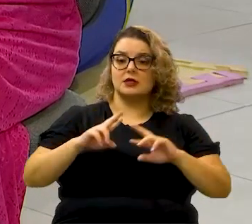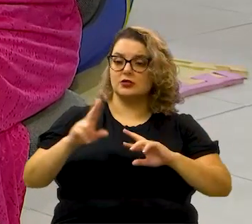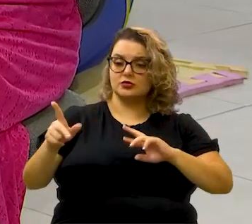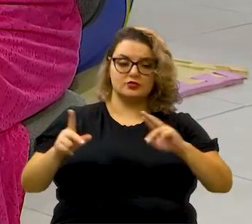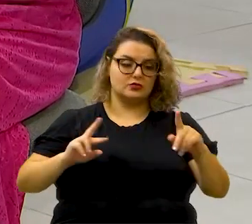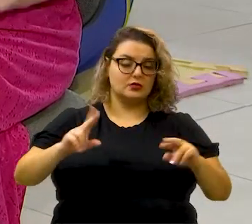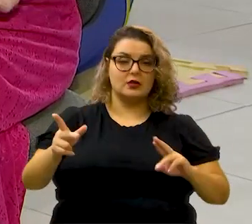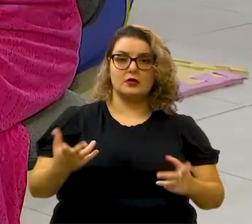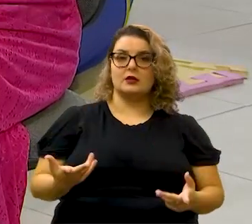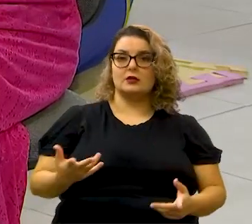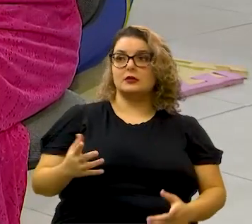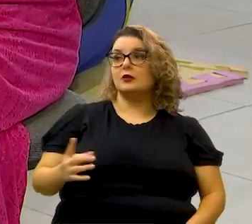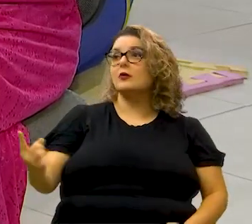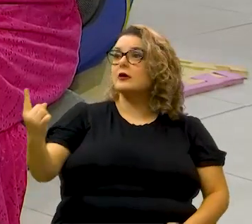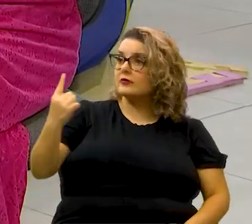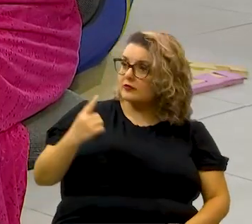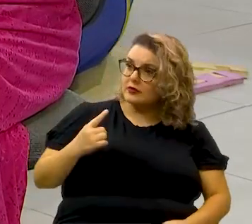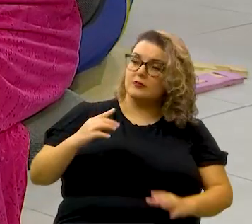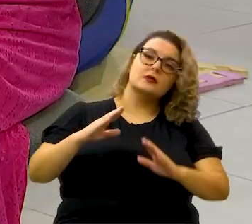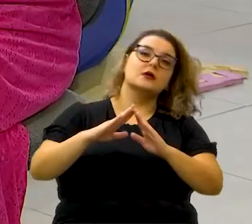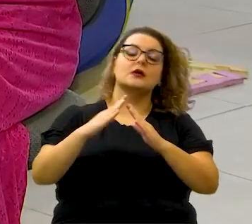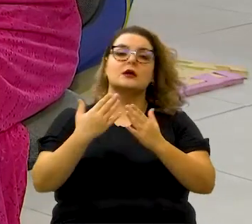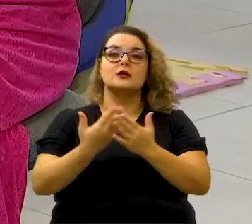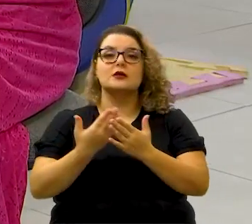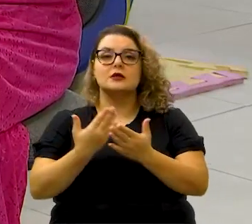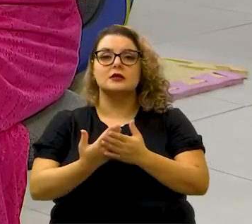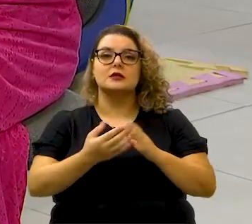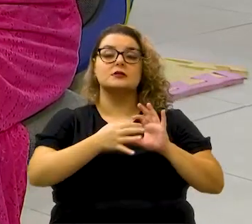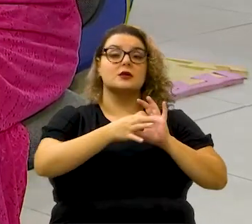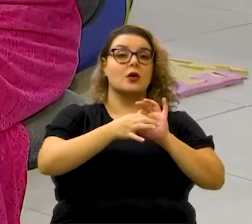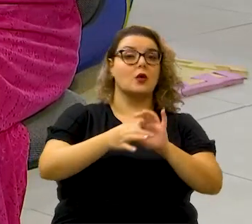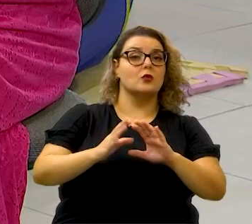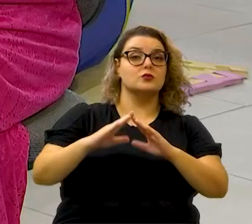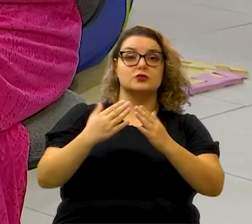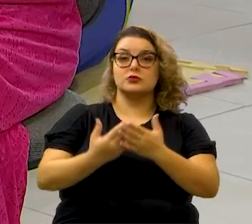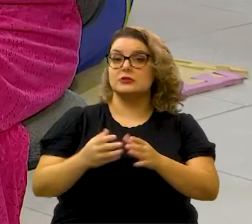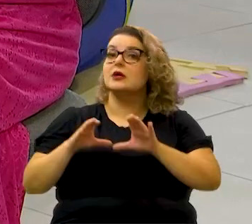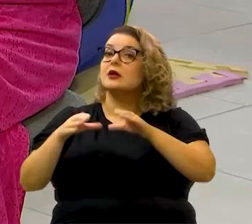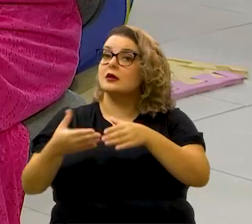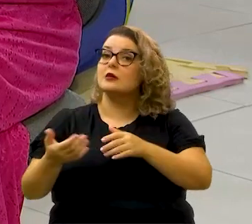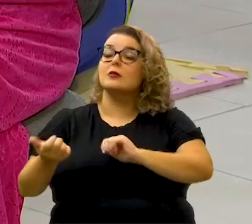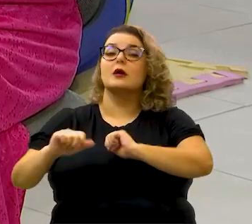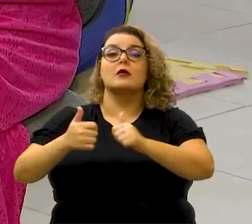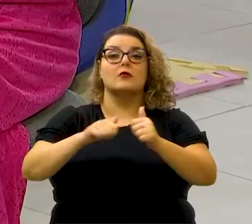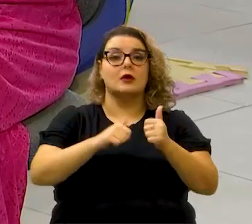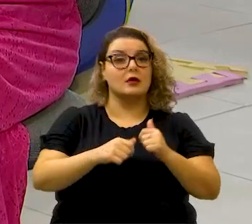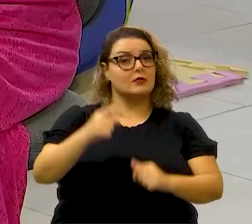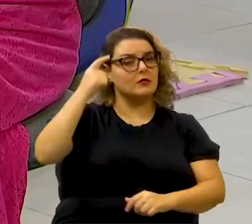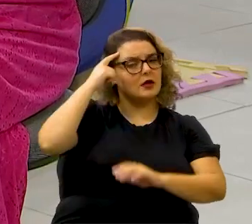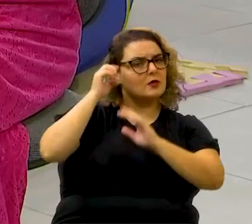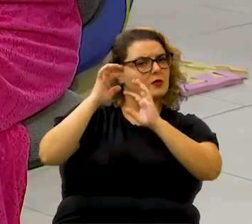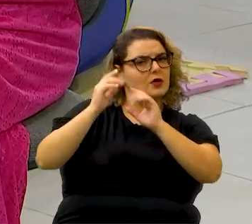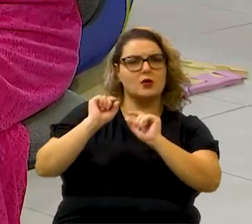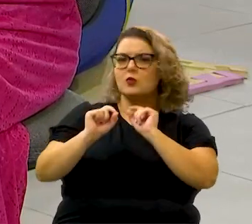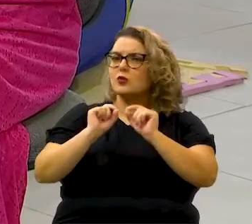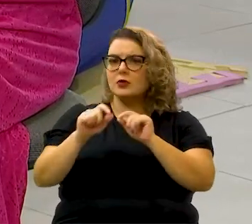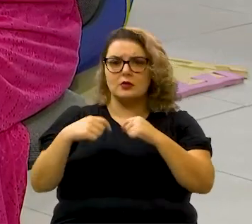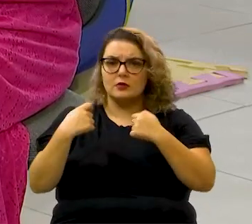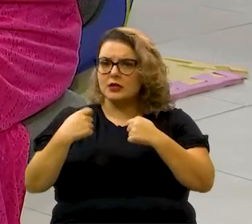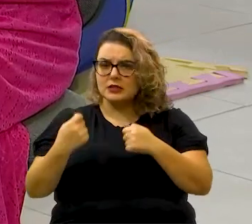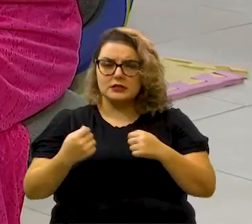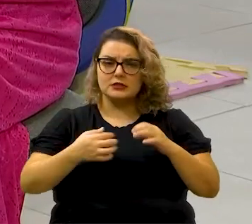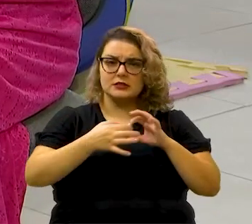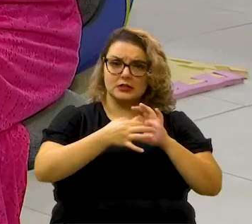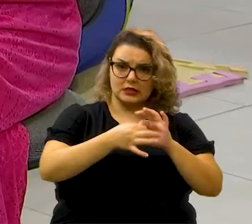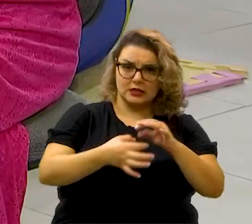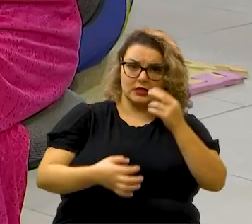desse conhecimento, essa criança vem para a escola, né? E nesse contexto escolar, essa equipe vai estar também avaliando e pensando o que